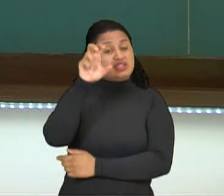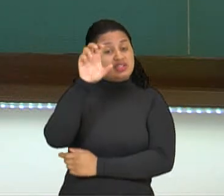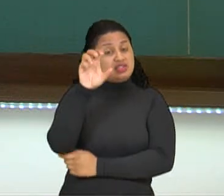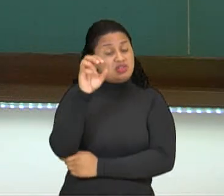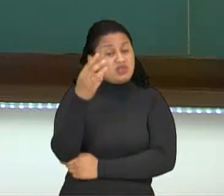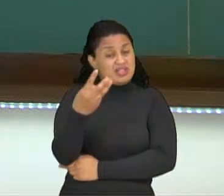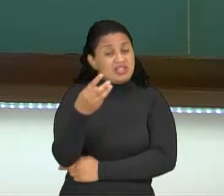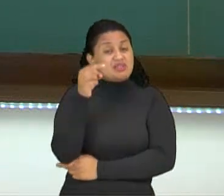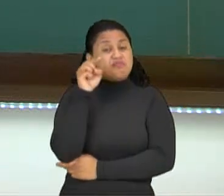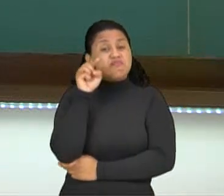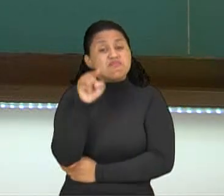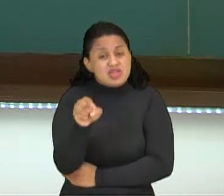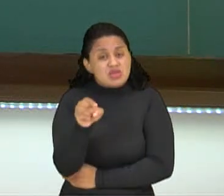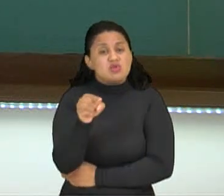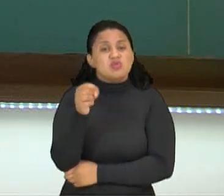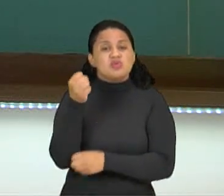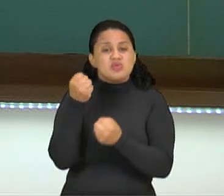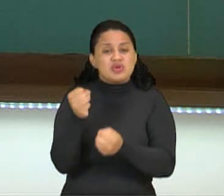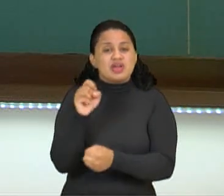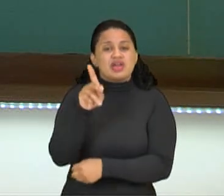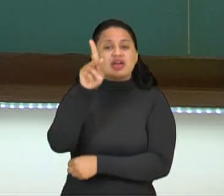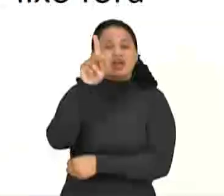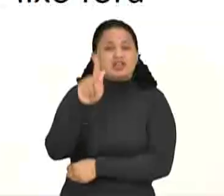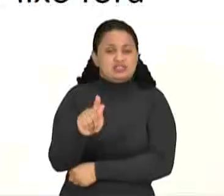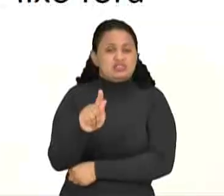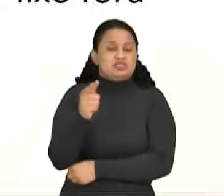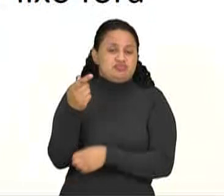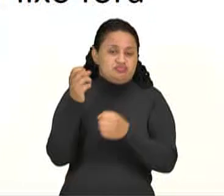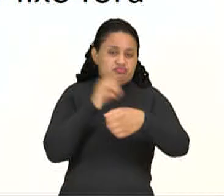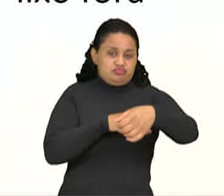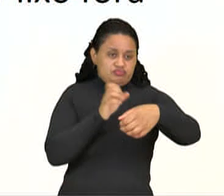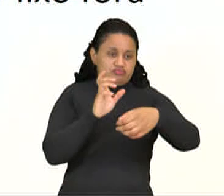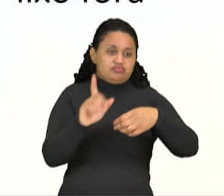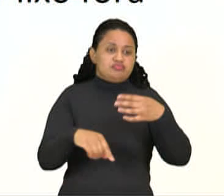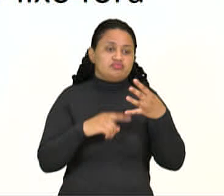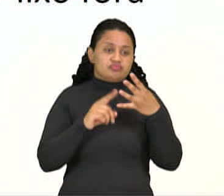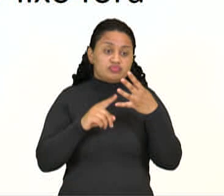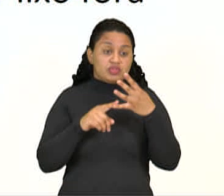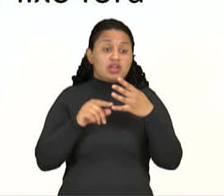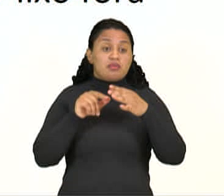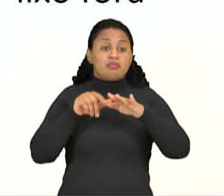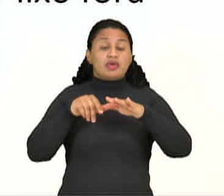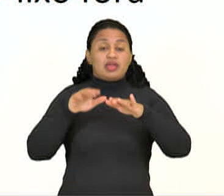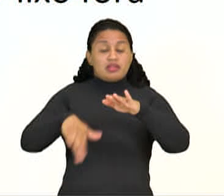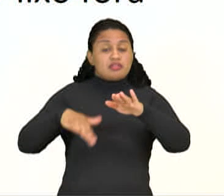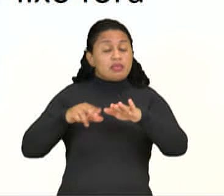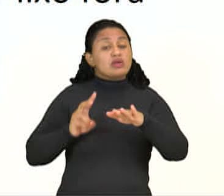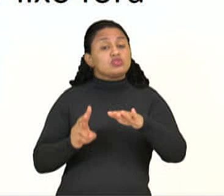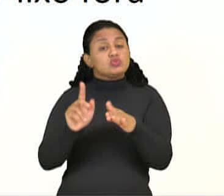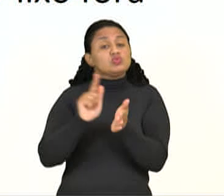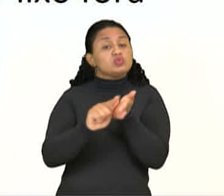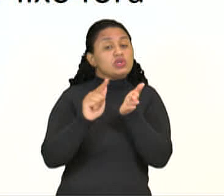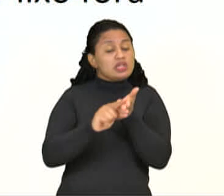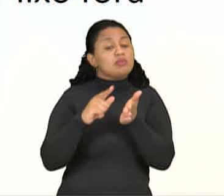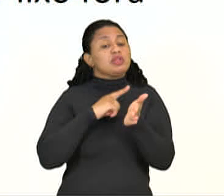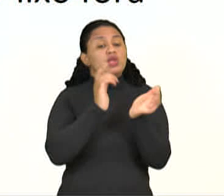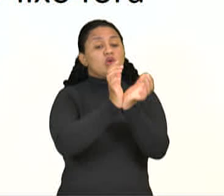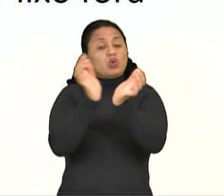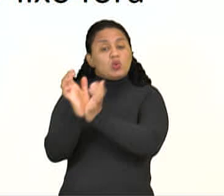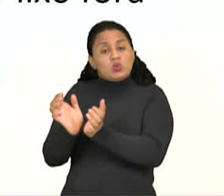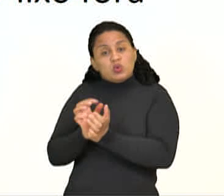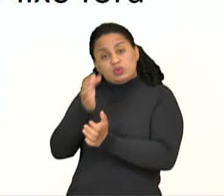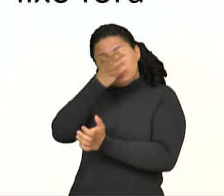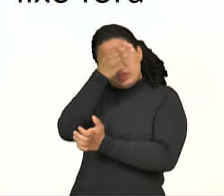mil quilos de lixo. Para manter as praias limpas, equipes da prefeitura estão espalhadas pela orla